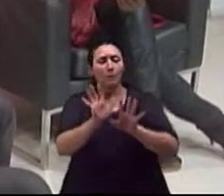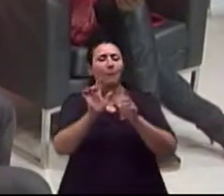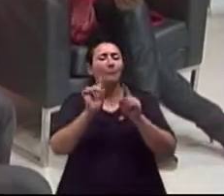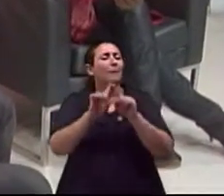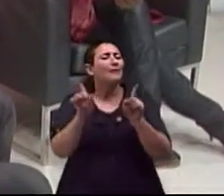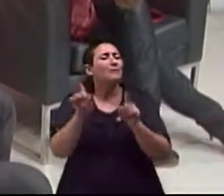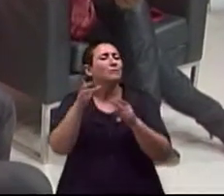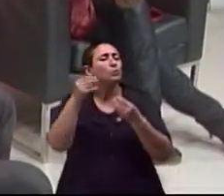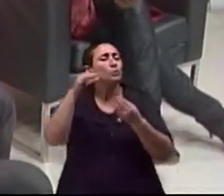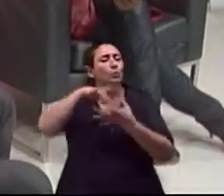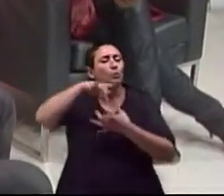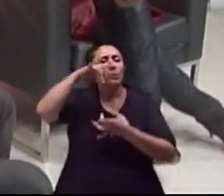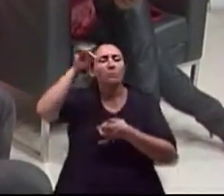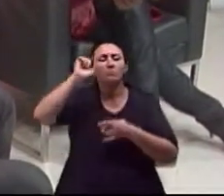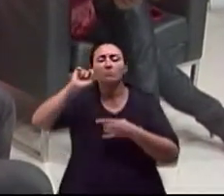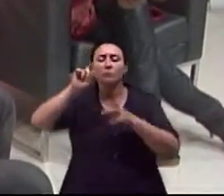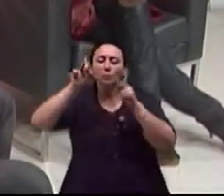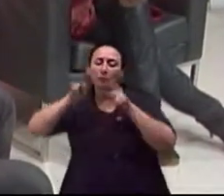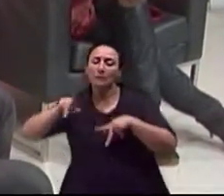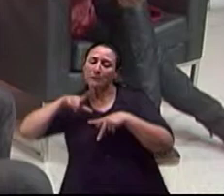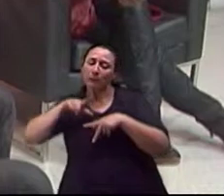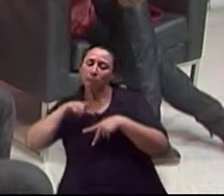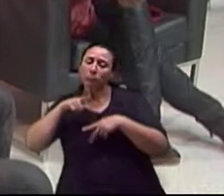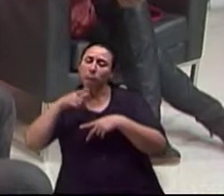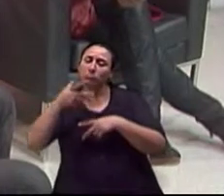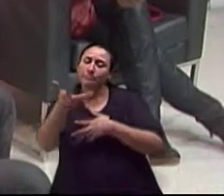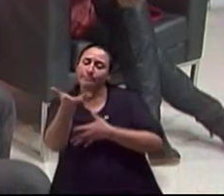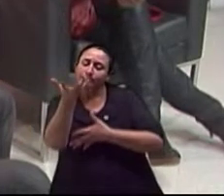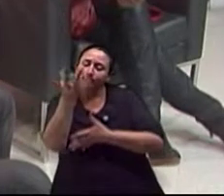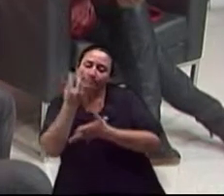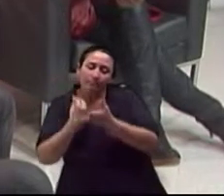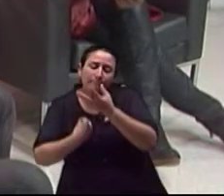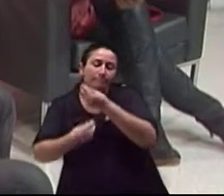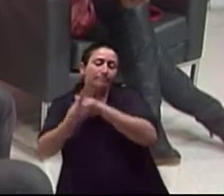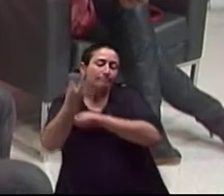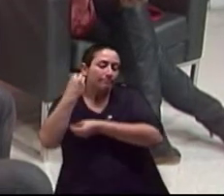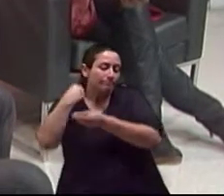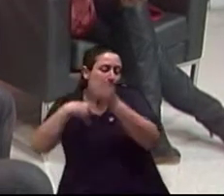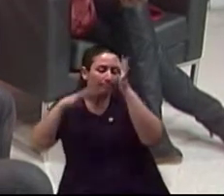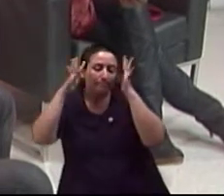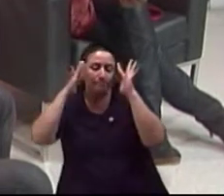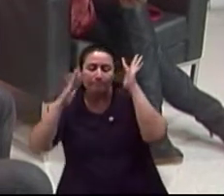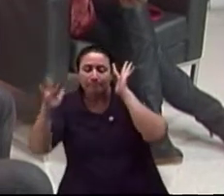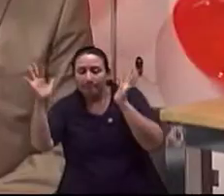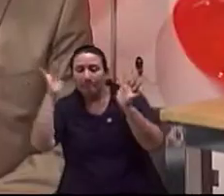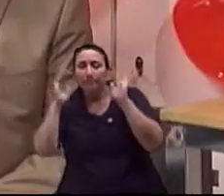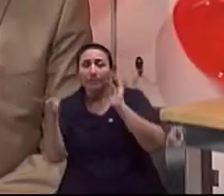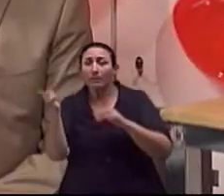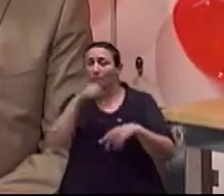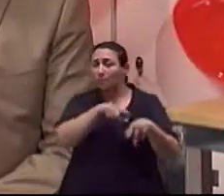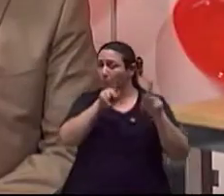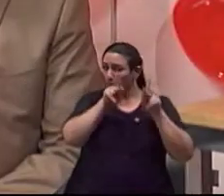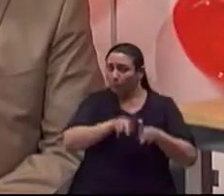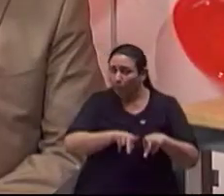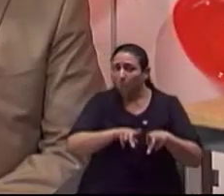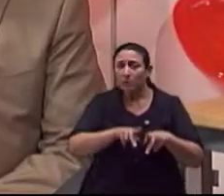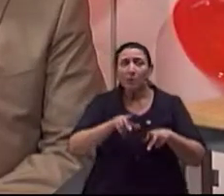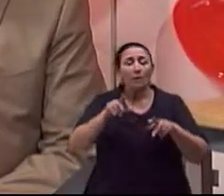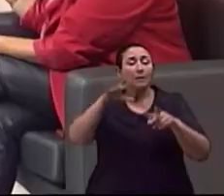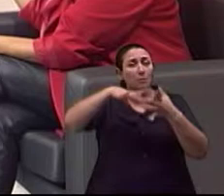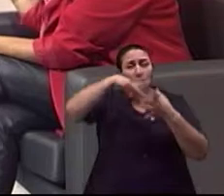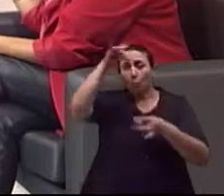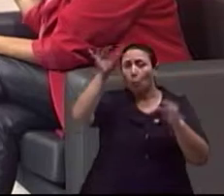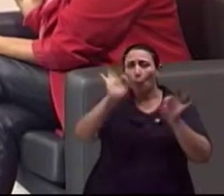mas espiritualizado e aqueles que não recebiam ess esse atendimento houve mais curas e menos mortes entre os que